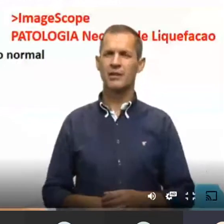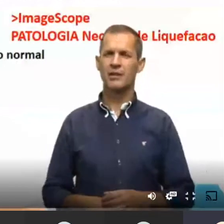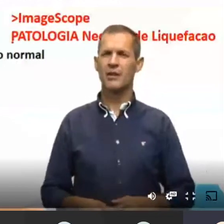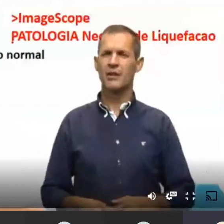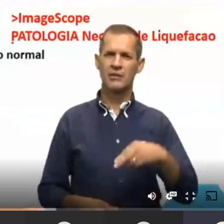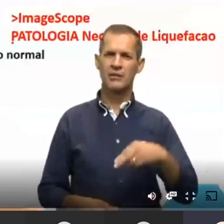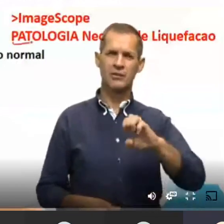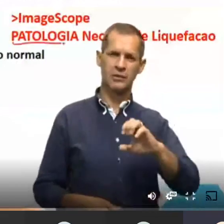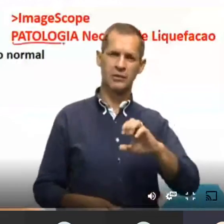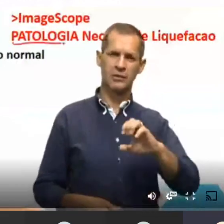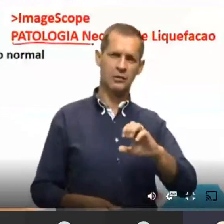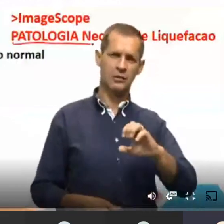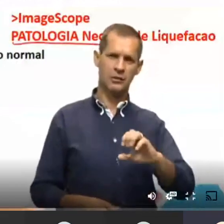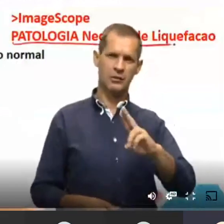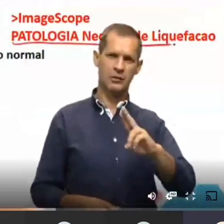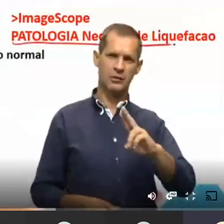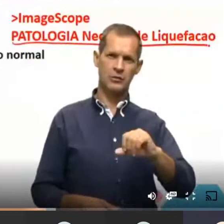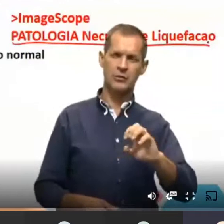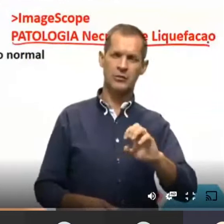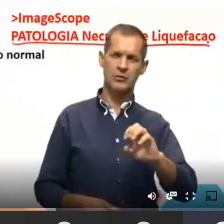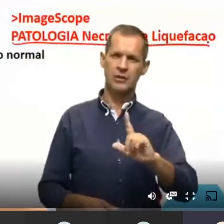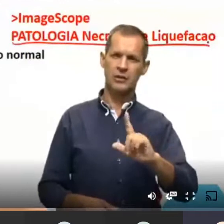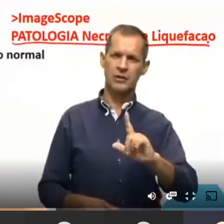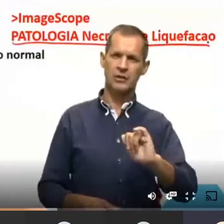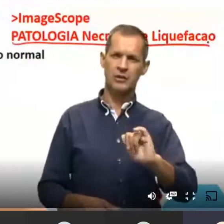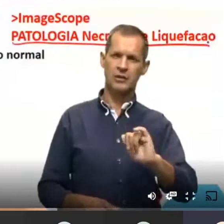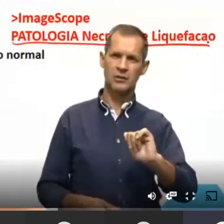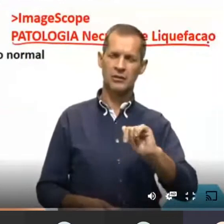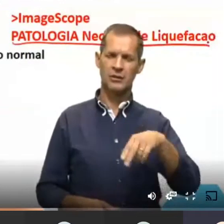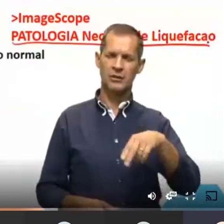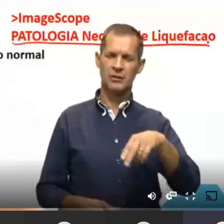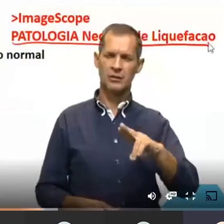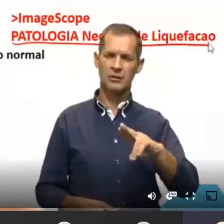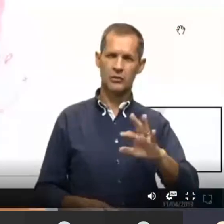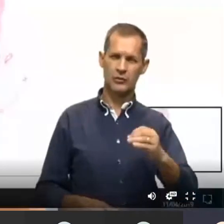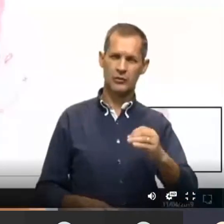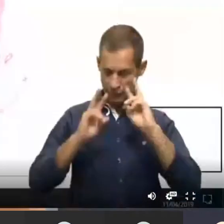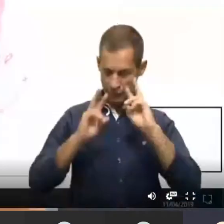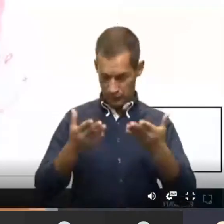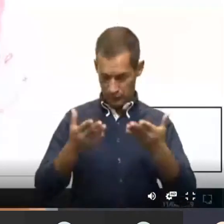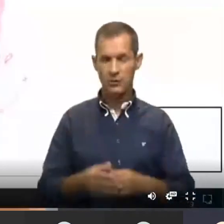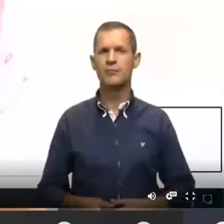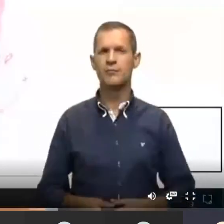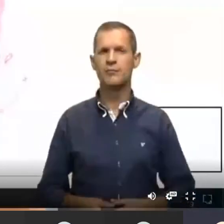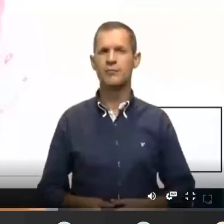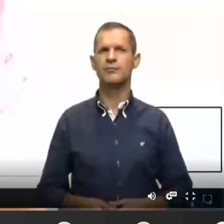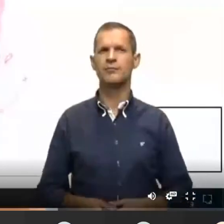necrose de liquefação. Vocês carreguem essa lâmina agora no Imaginscope, certo? Vamos